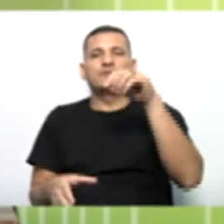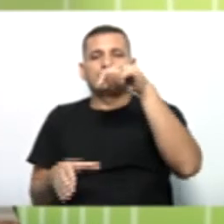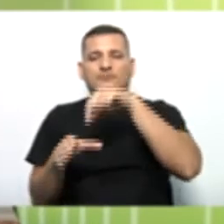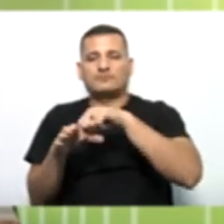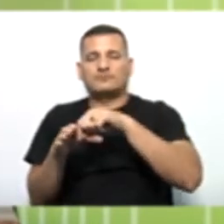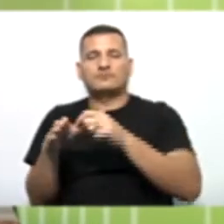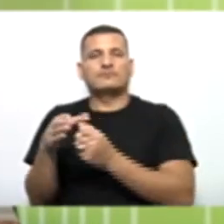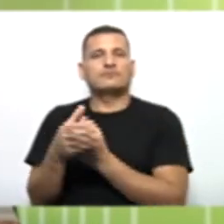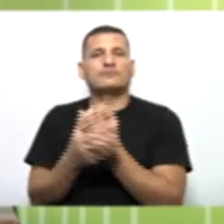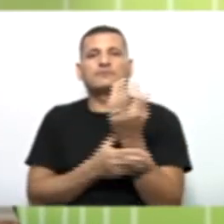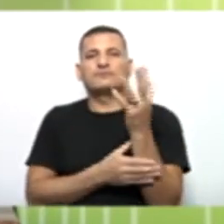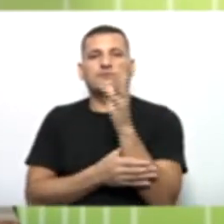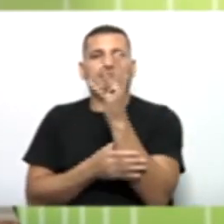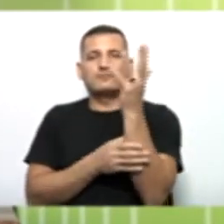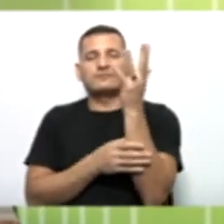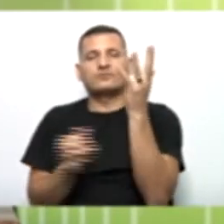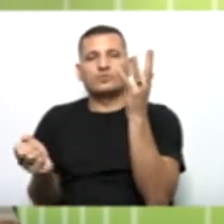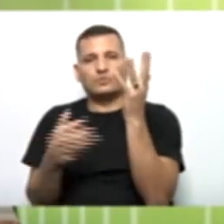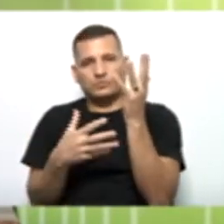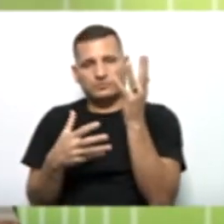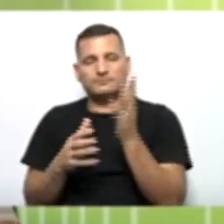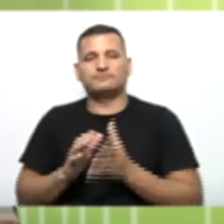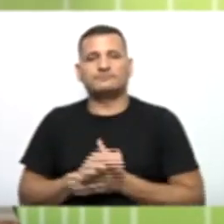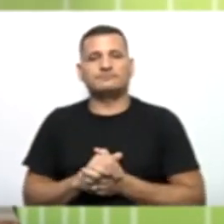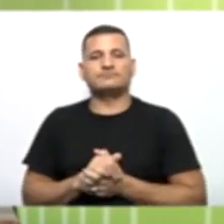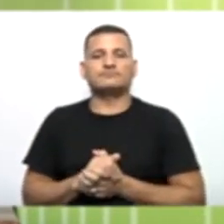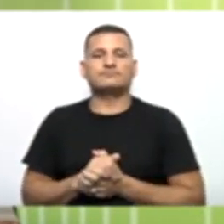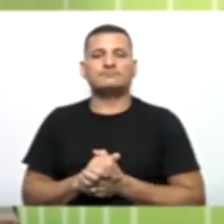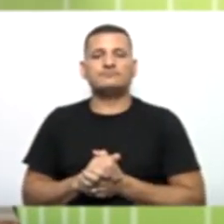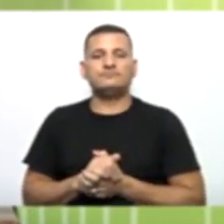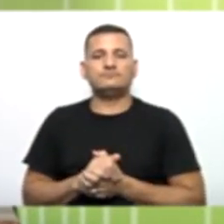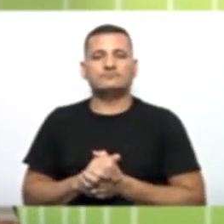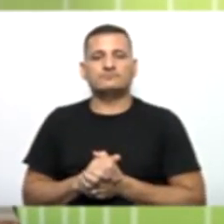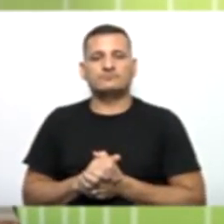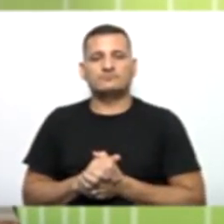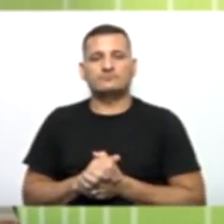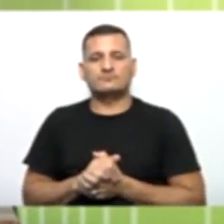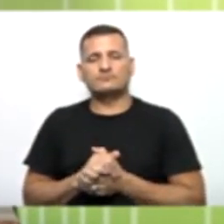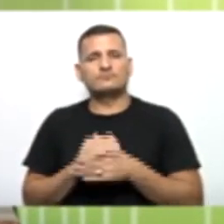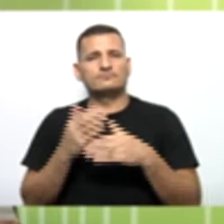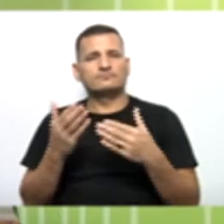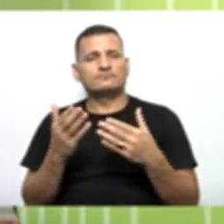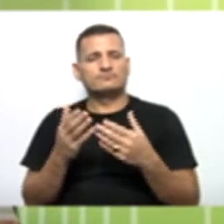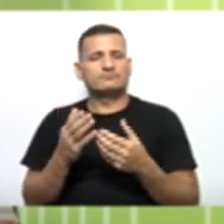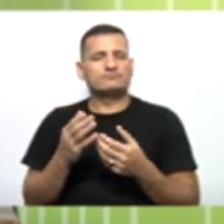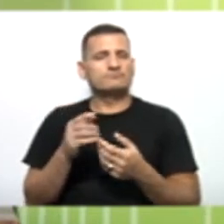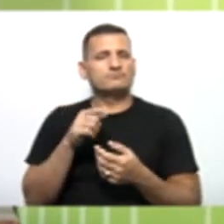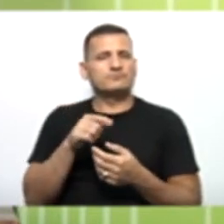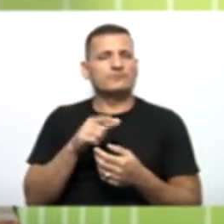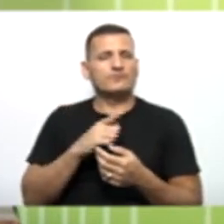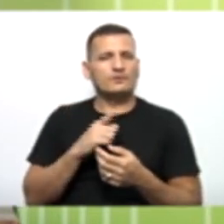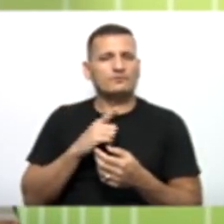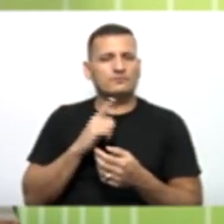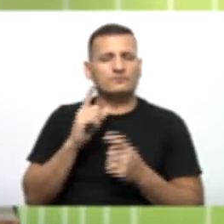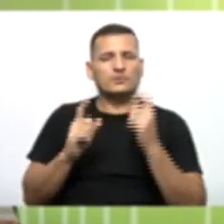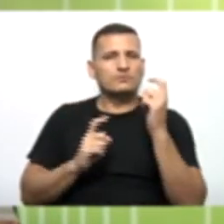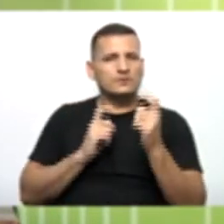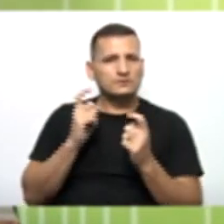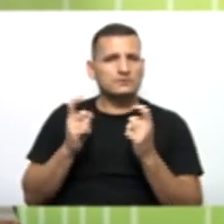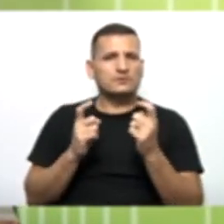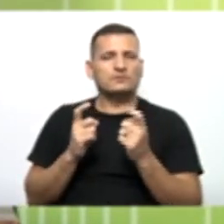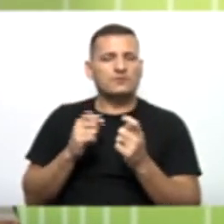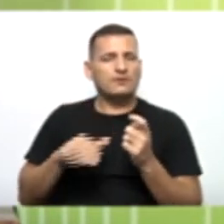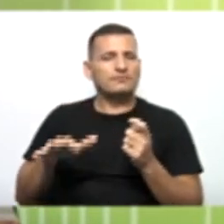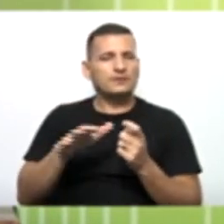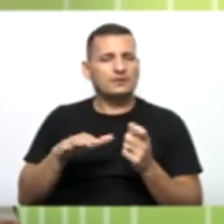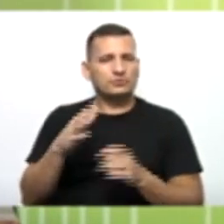mudas agora para reflorestar aquela área. Bom, como existe uma preocupação com o meio ambiente em recuperar